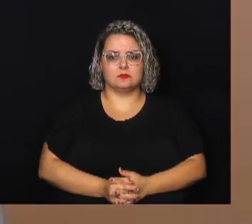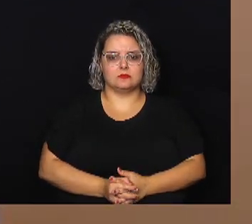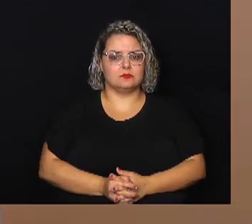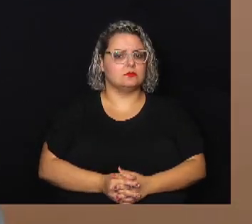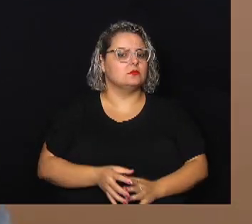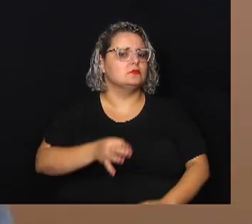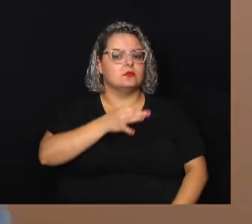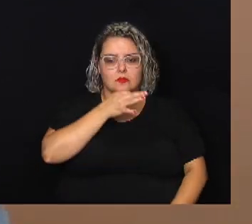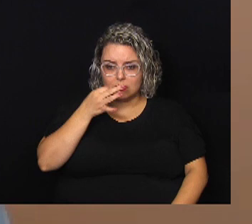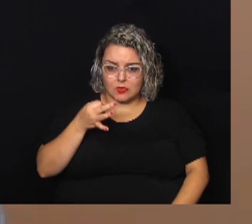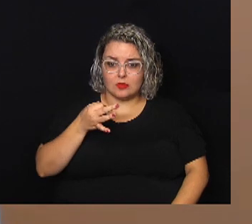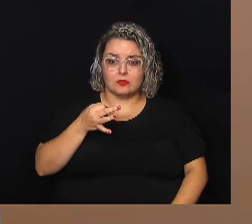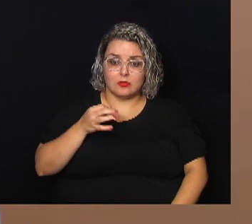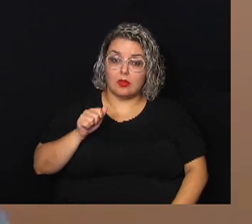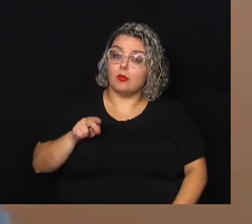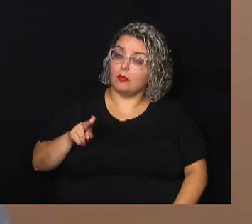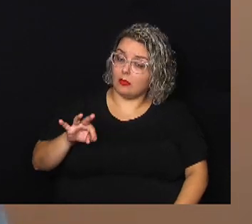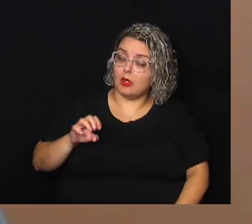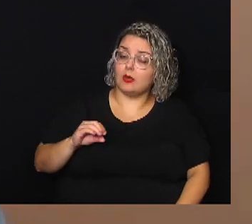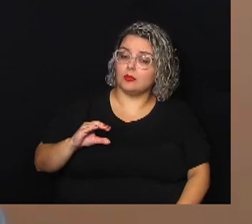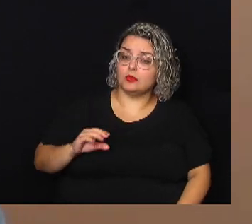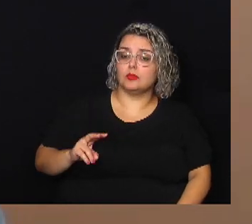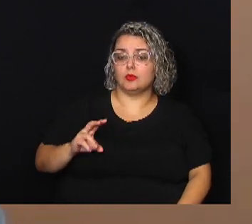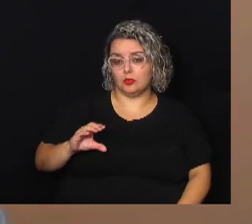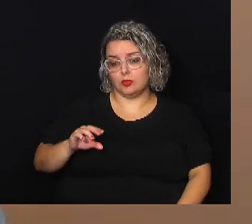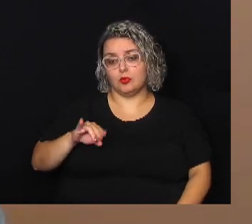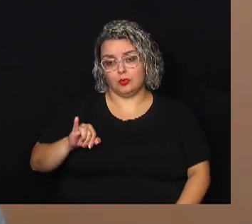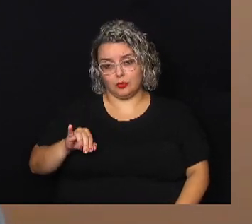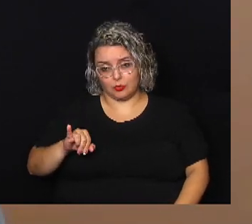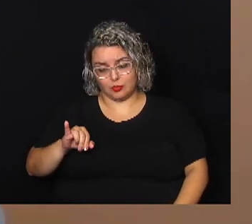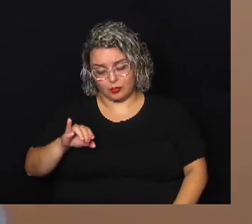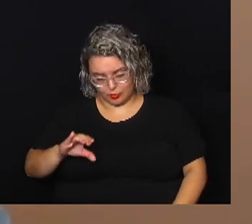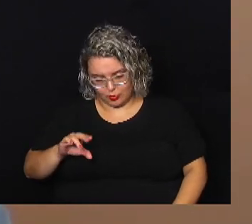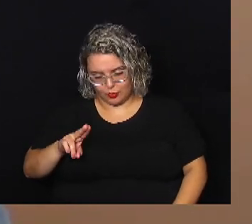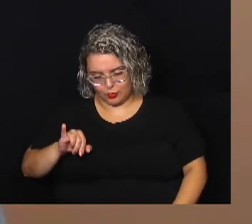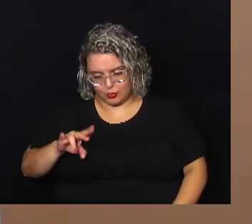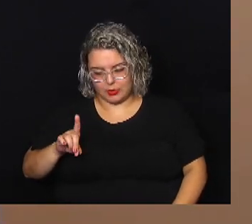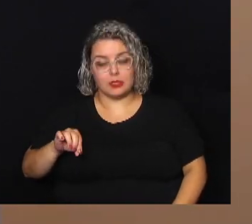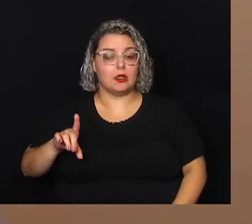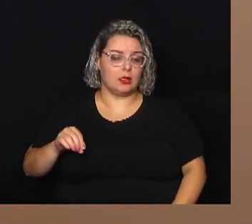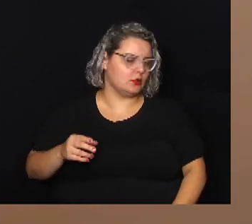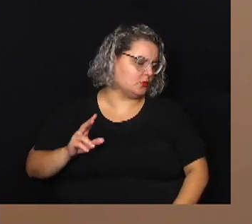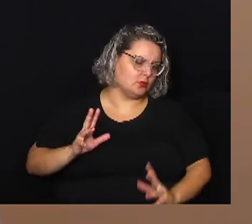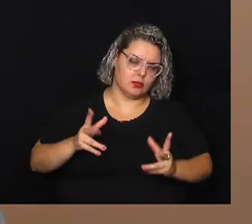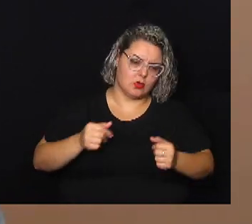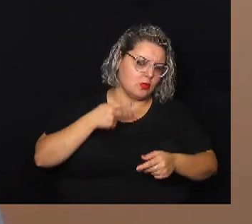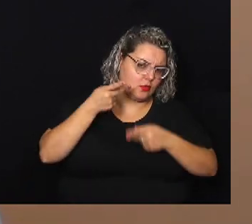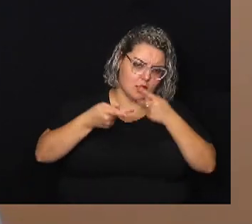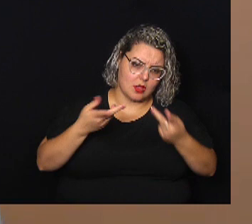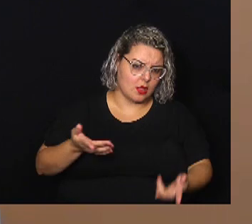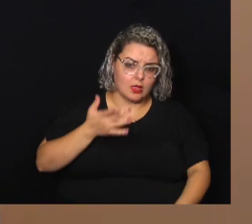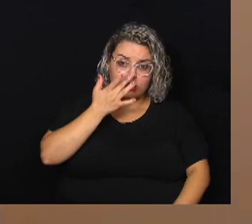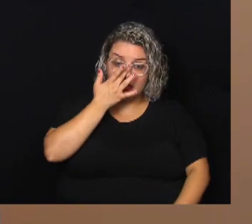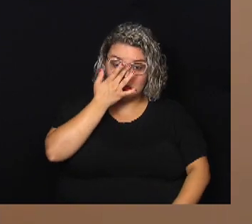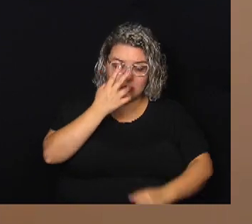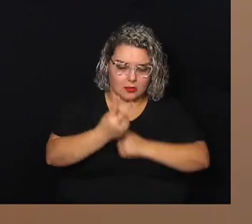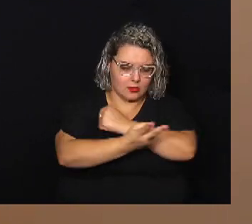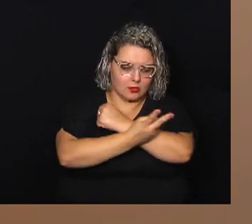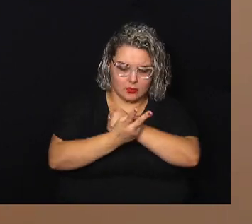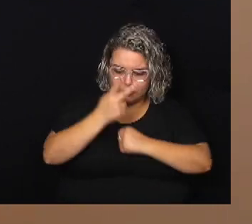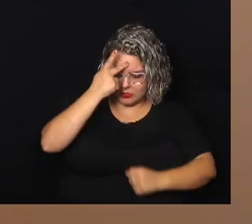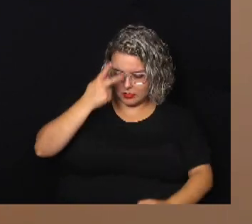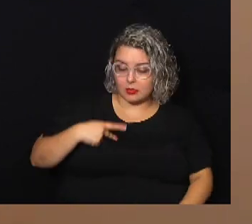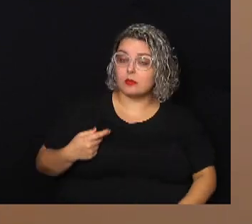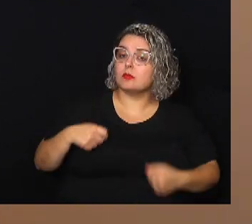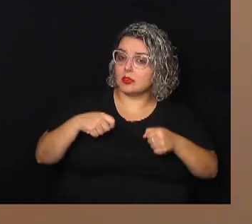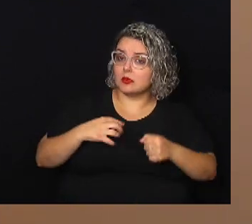Perfeito. É o autocuidado, todo mundo fala sobre isso, sobre o autocuidado, self-care. Nós precisamos nos